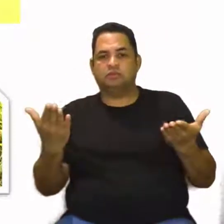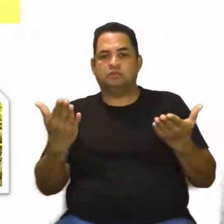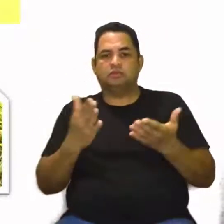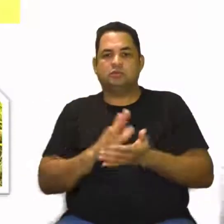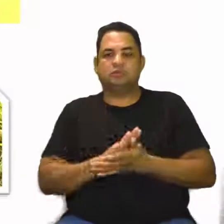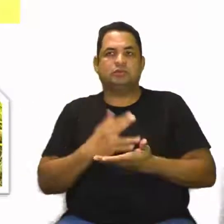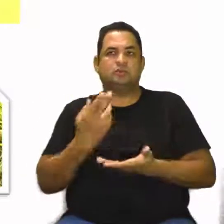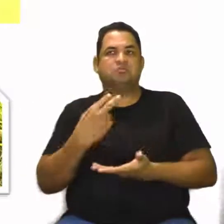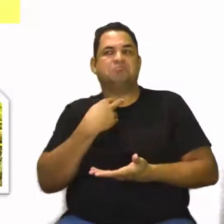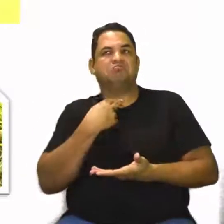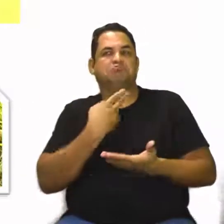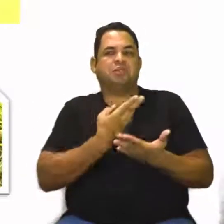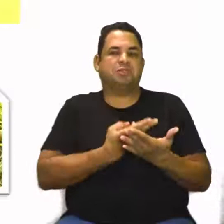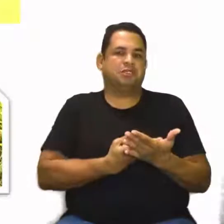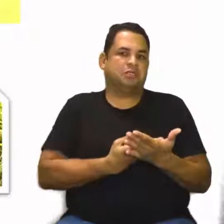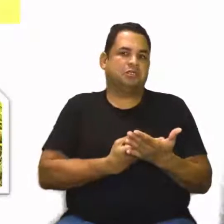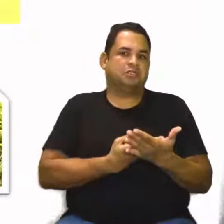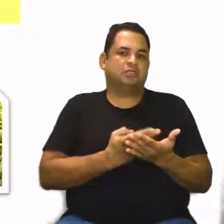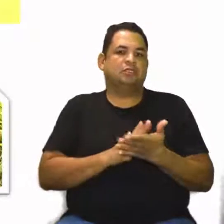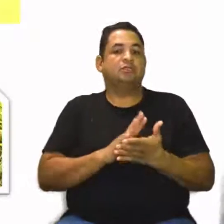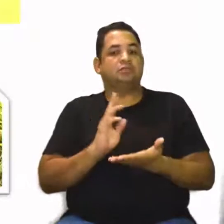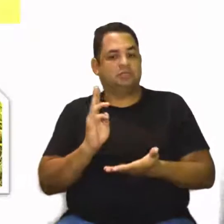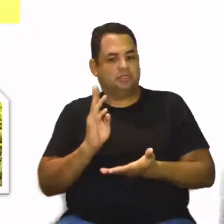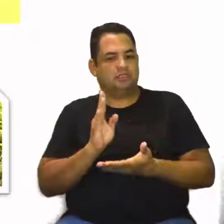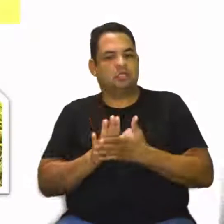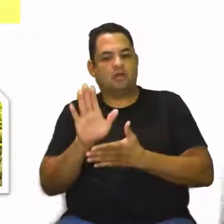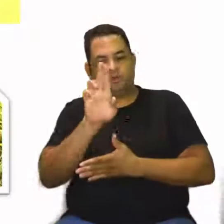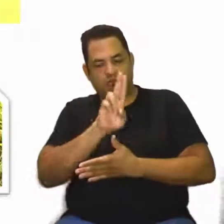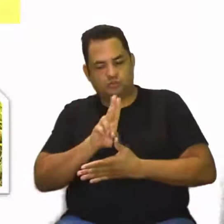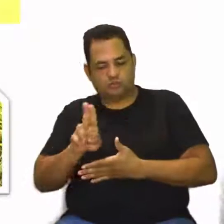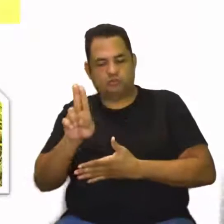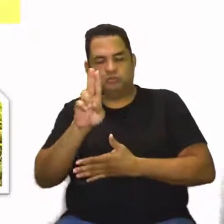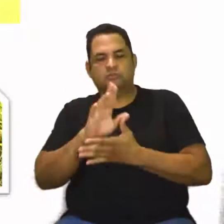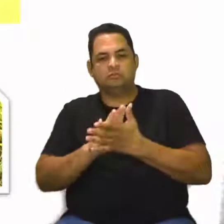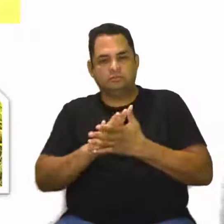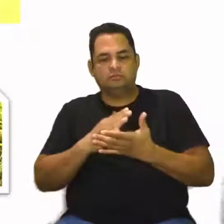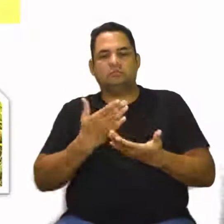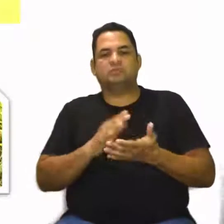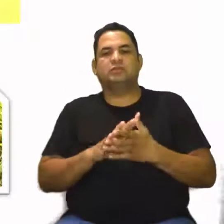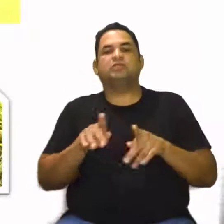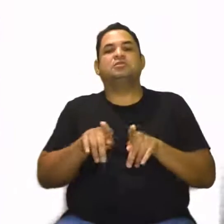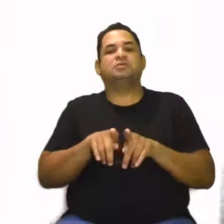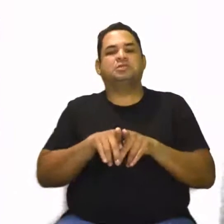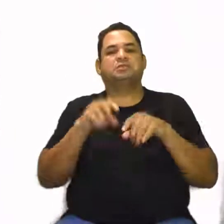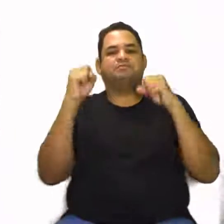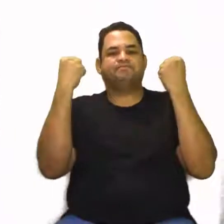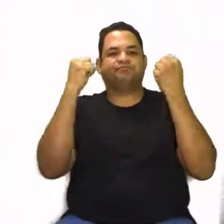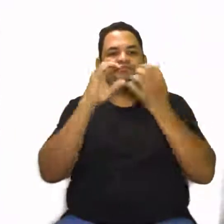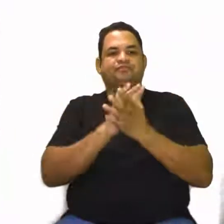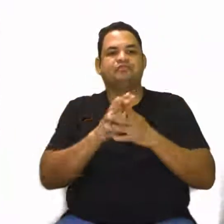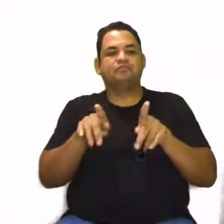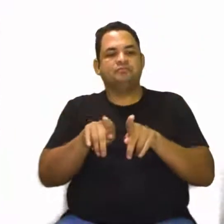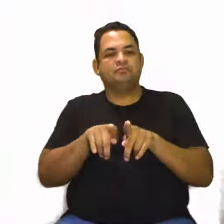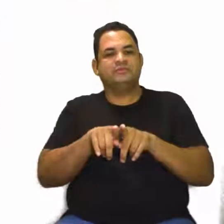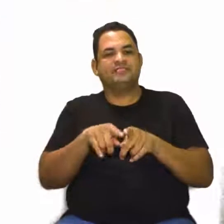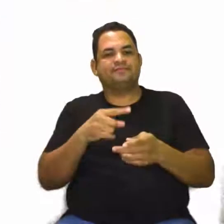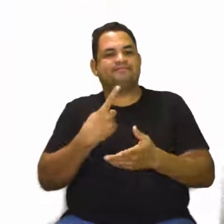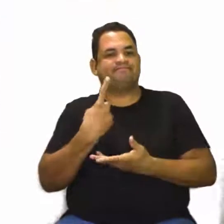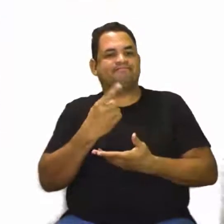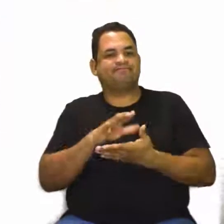esteja deitado ali, você já está gastando energia, já está fazendo atividade física. Nós também vimos